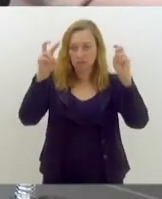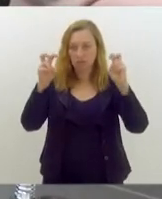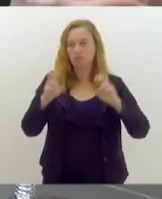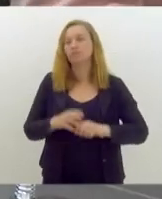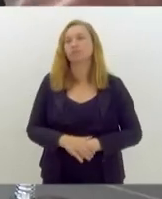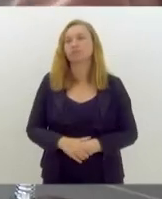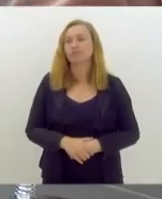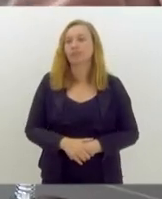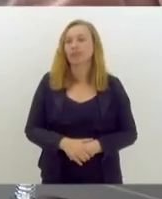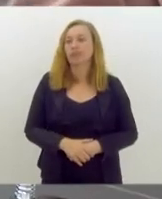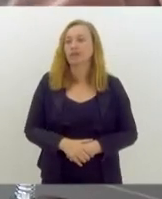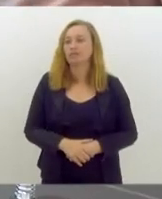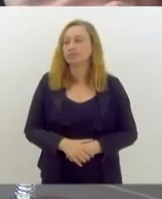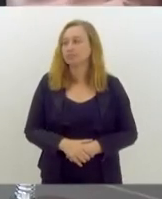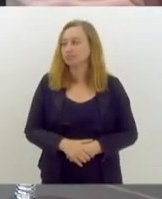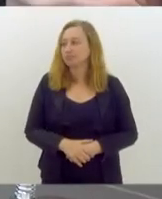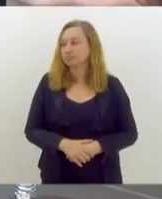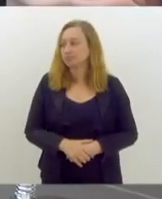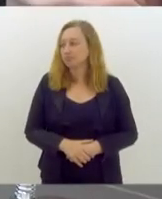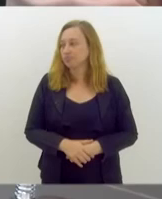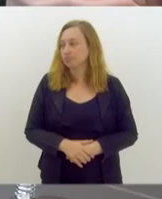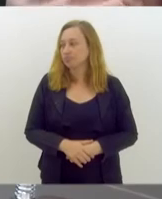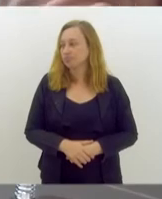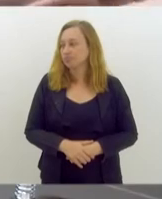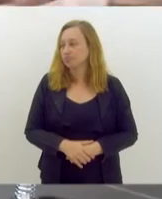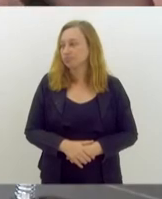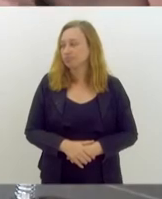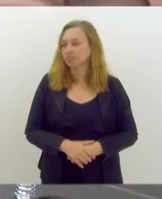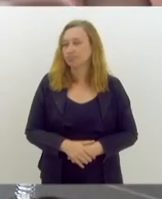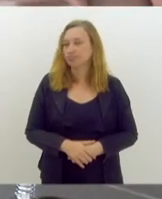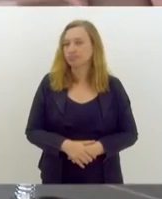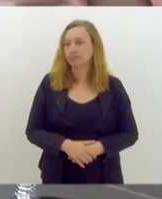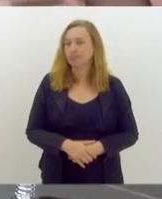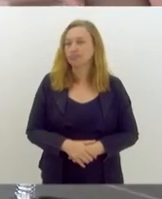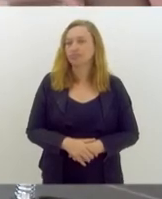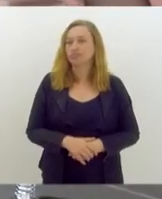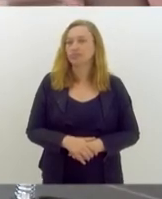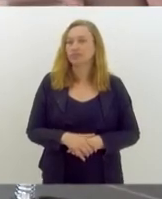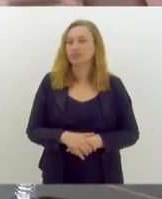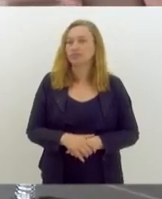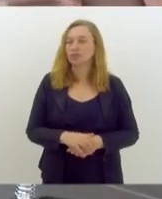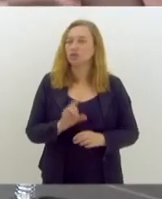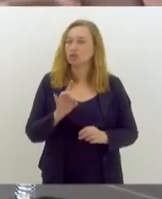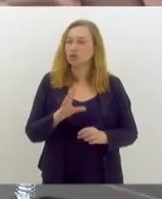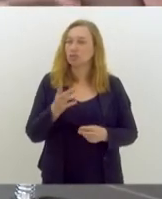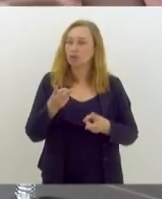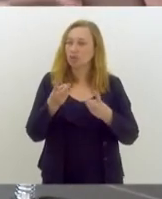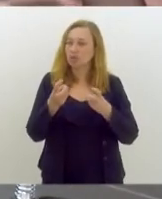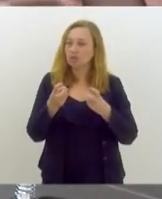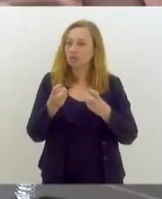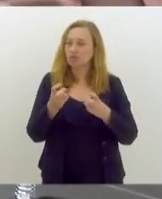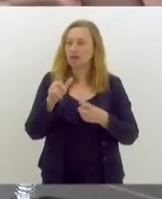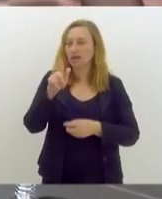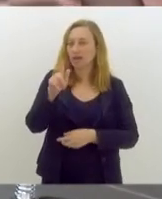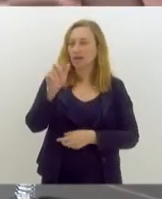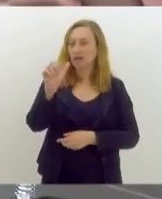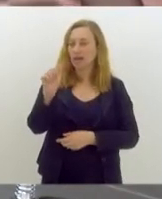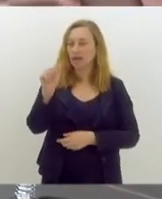seria necessário também o só por causa de recapitulação o Gabriela